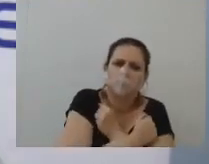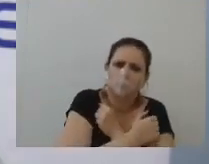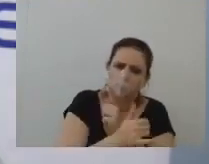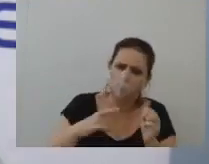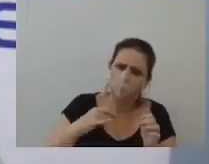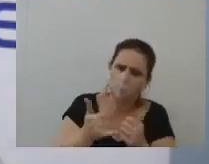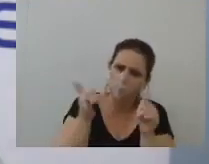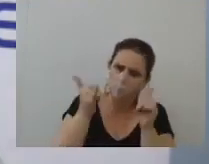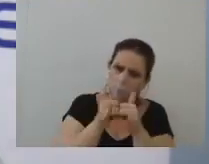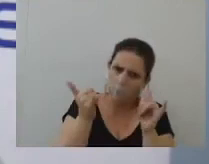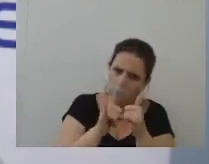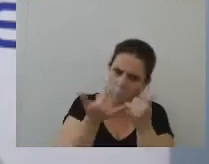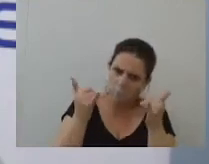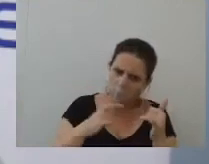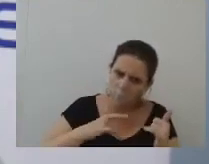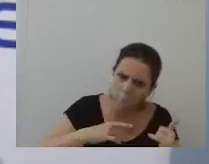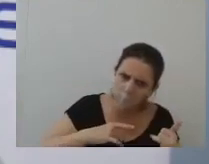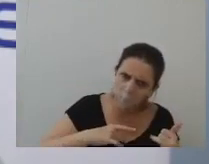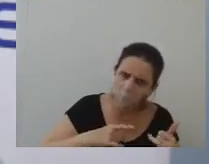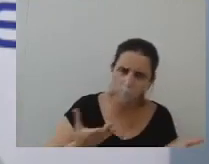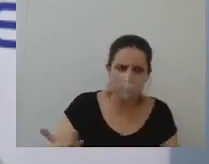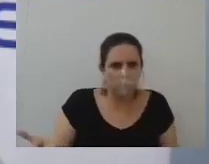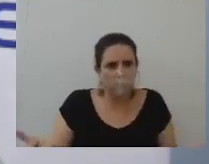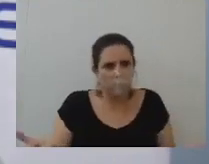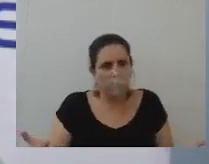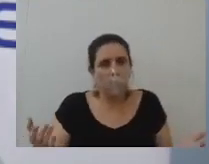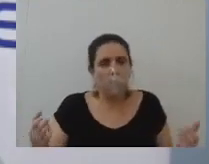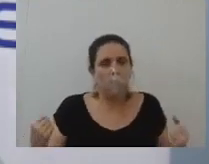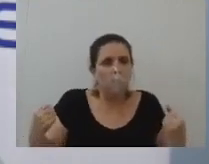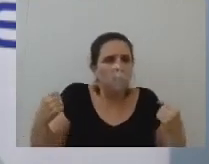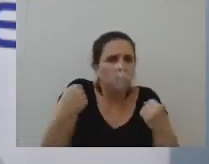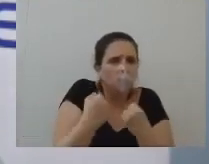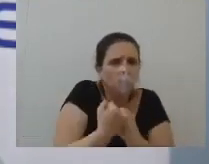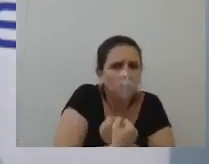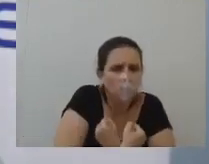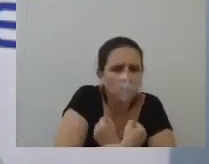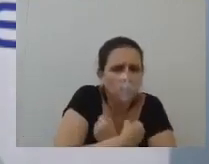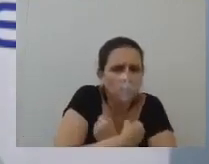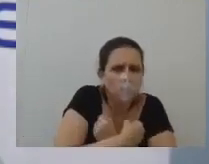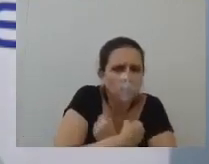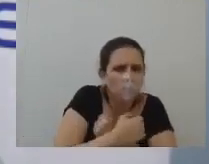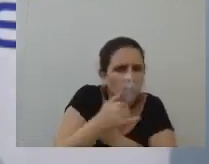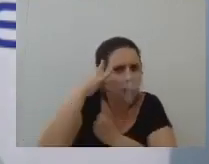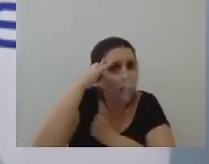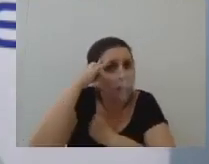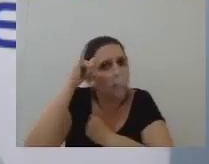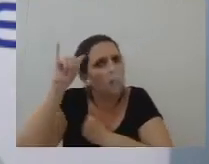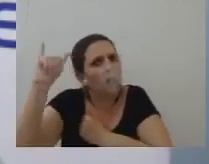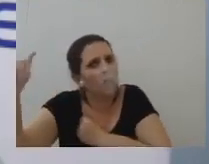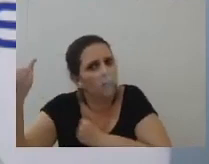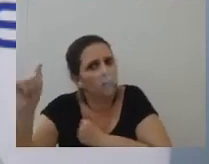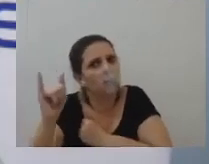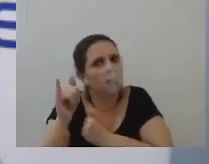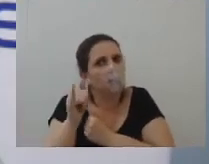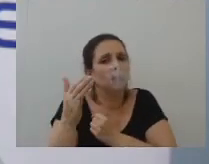energia? Ele fabrica energia? Ou o casaco, ele evita que fluxos sejam altos? Lembra que